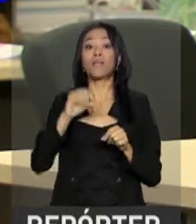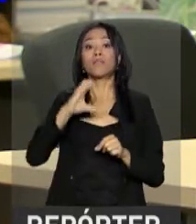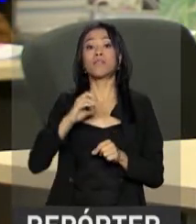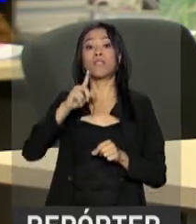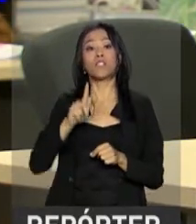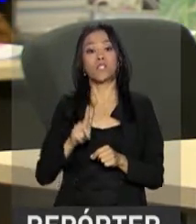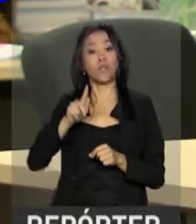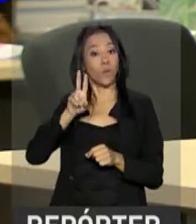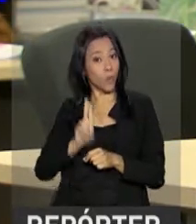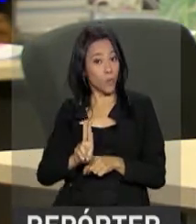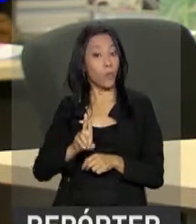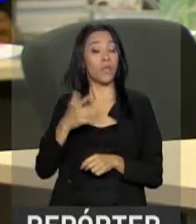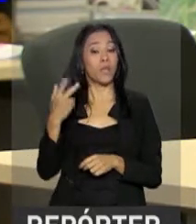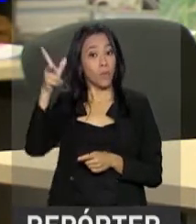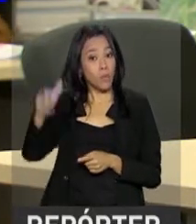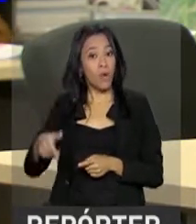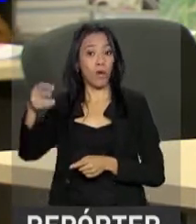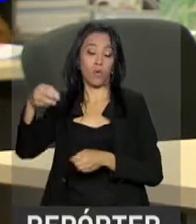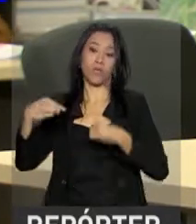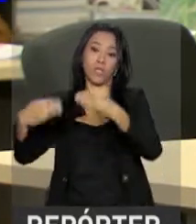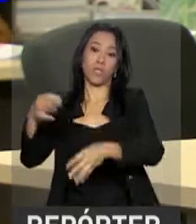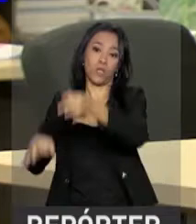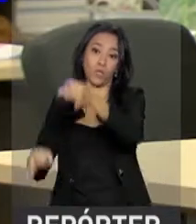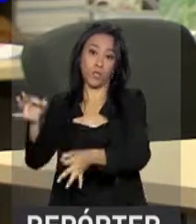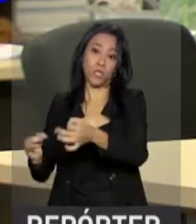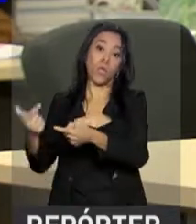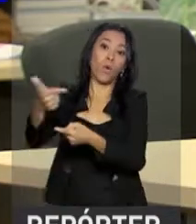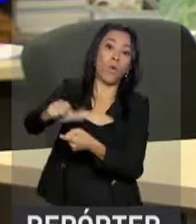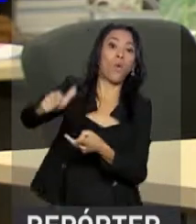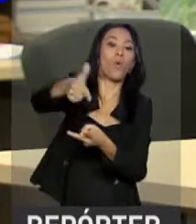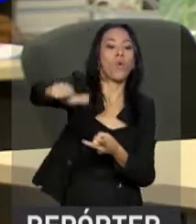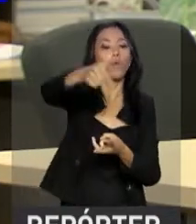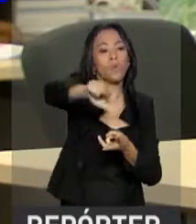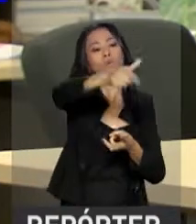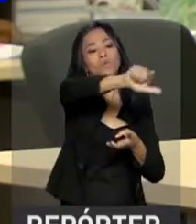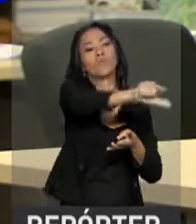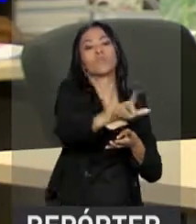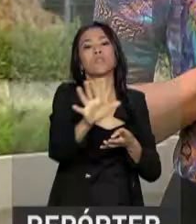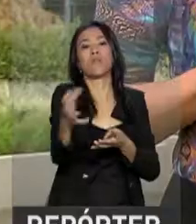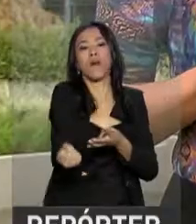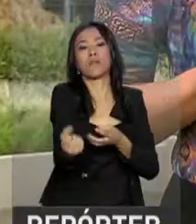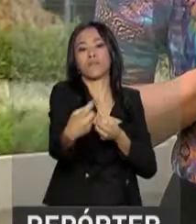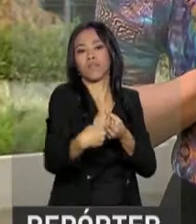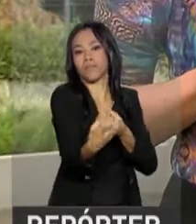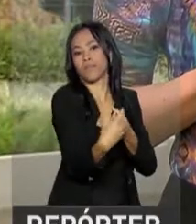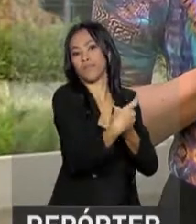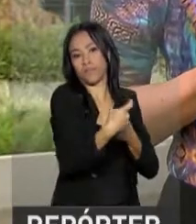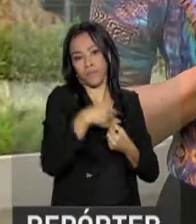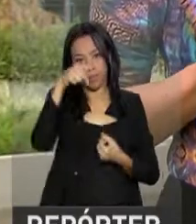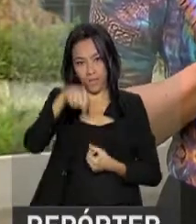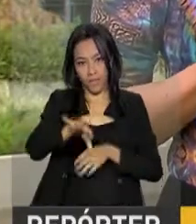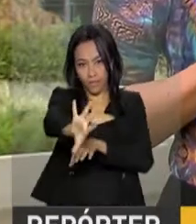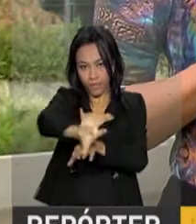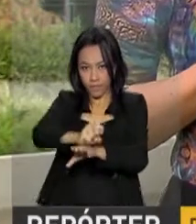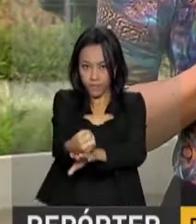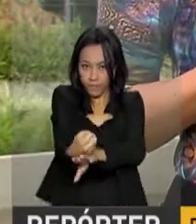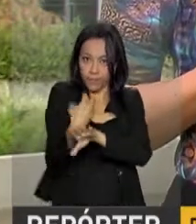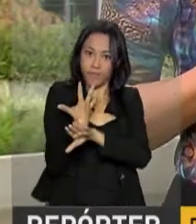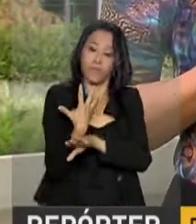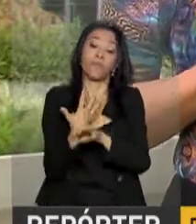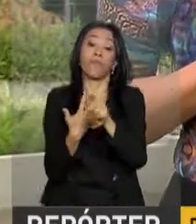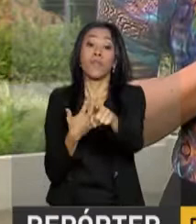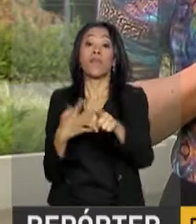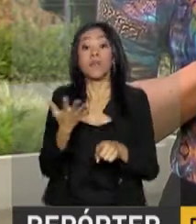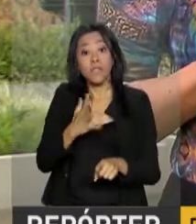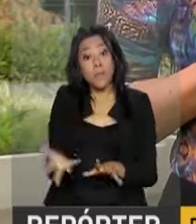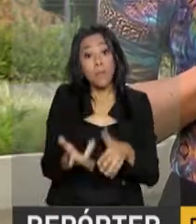assim como o Ministério da Justiça, outros órgãos já estão caminhando para a adesão ao EOUVE. A novidade vai trazer mais credibilidade ao